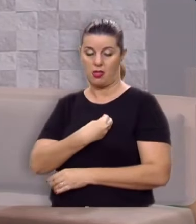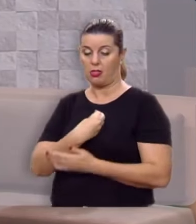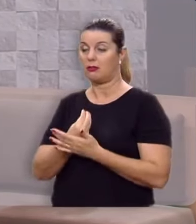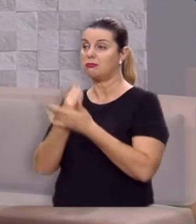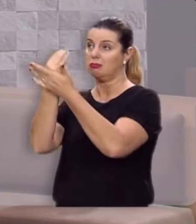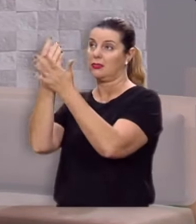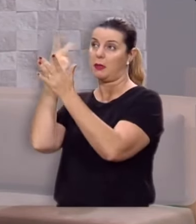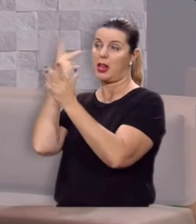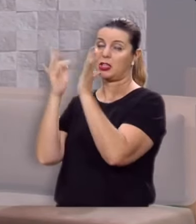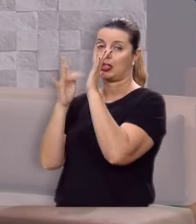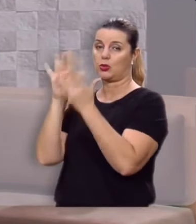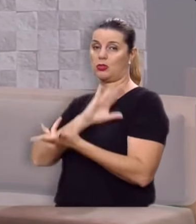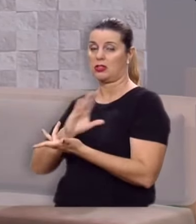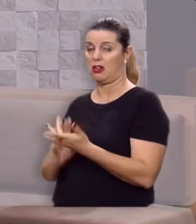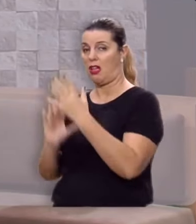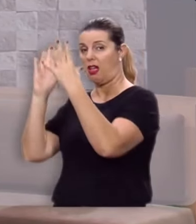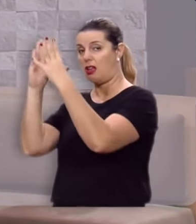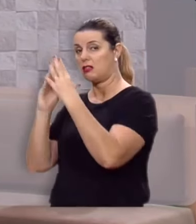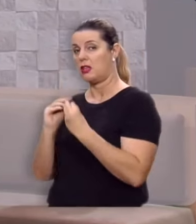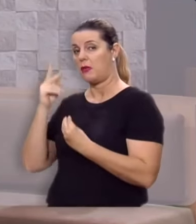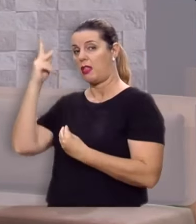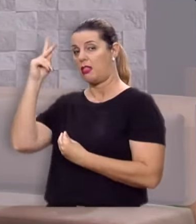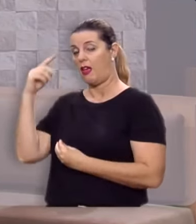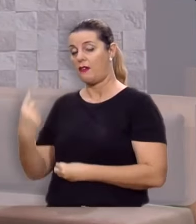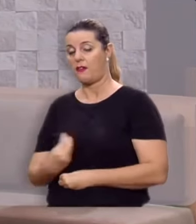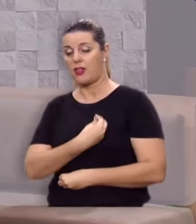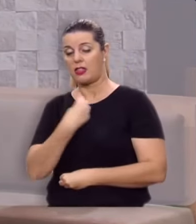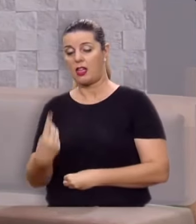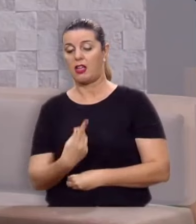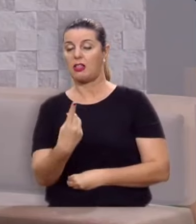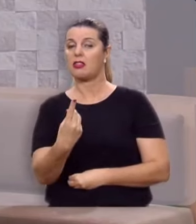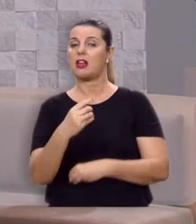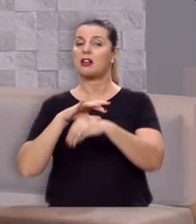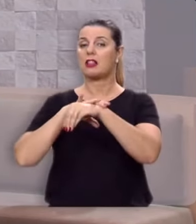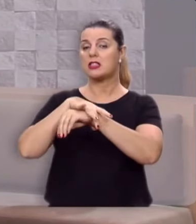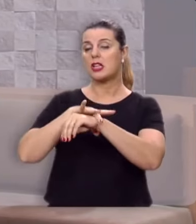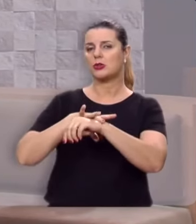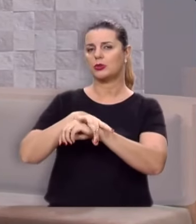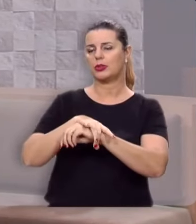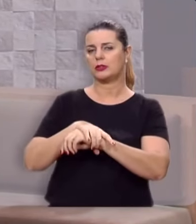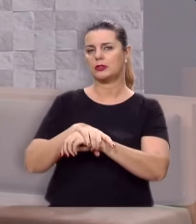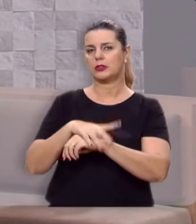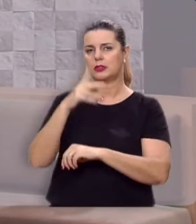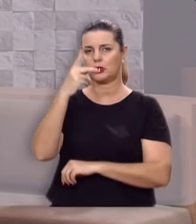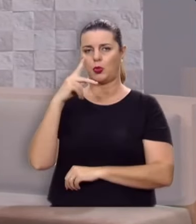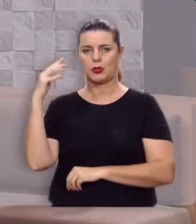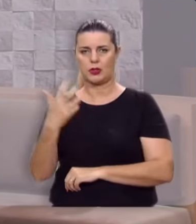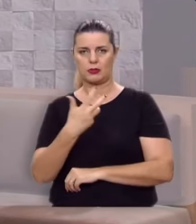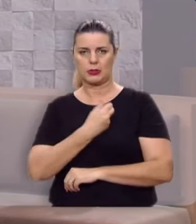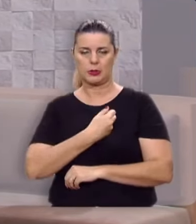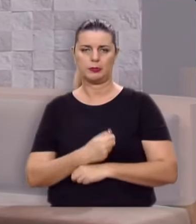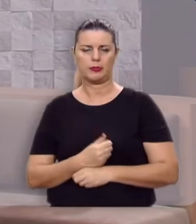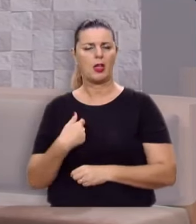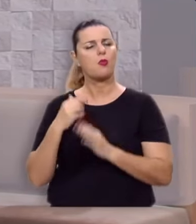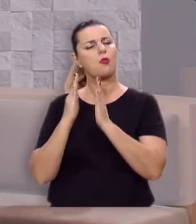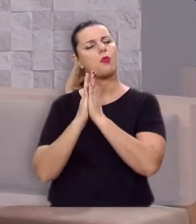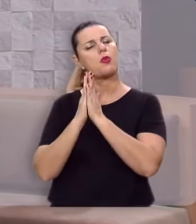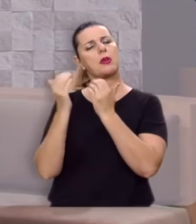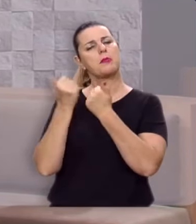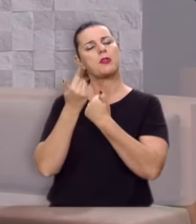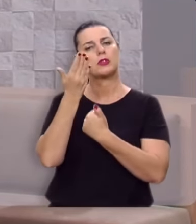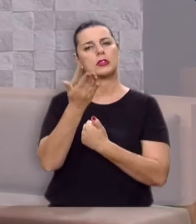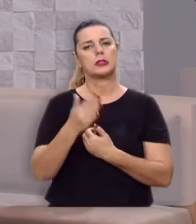entregar-se a Cristo e receber dele a vida eterna, a segurança da sua salvação. Eu vou